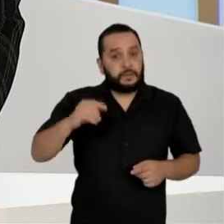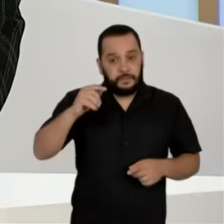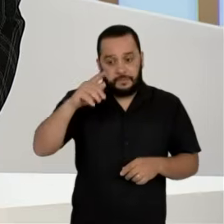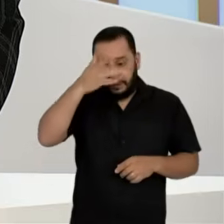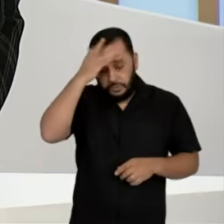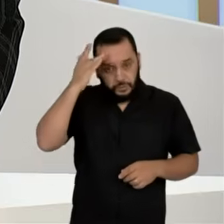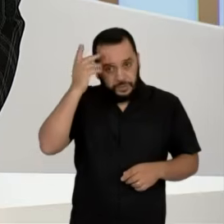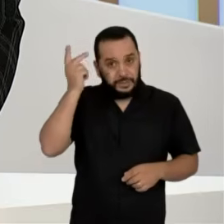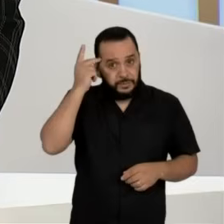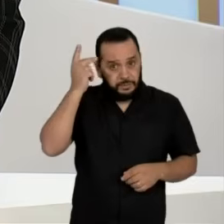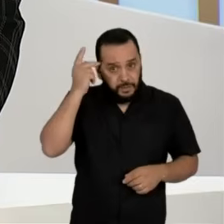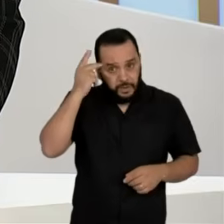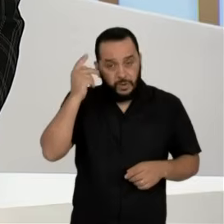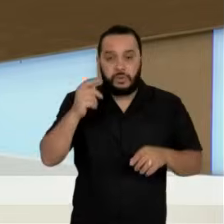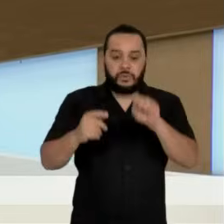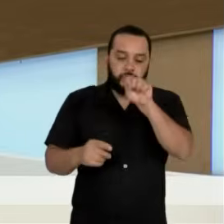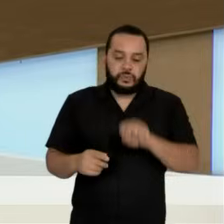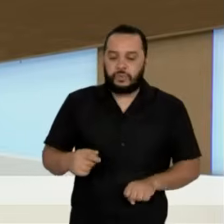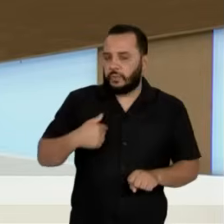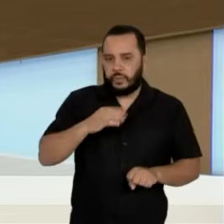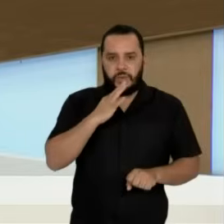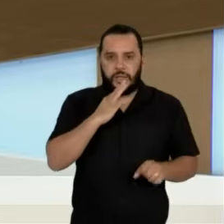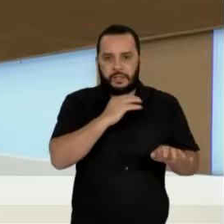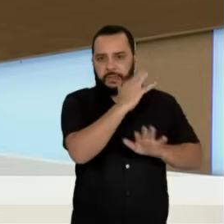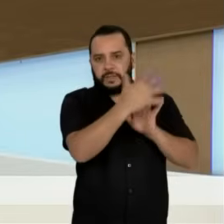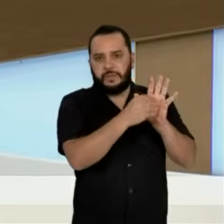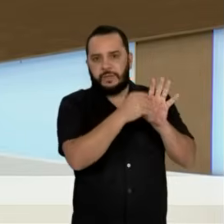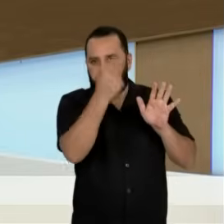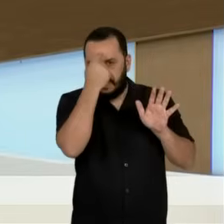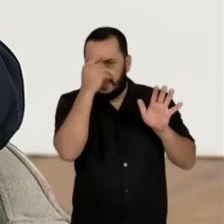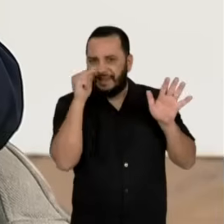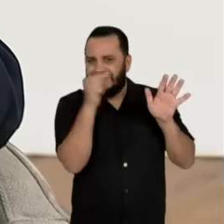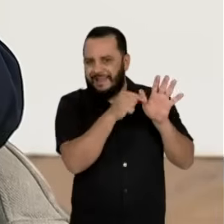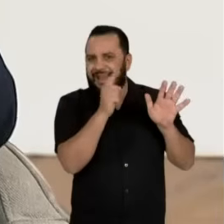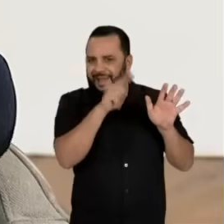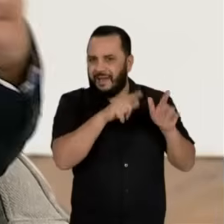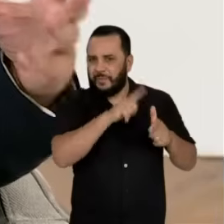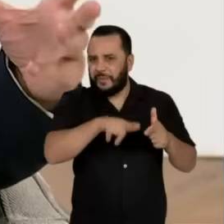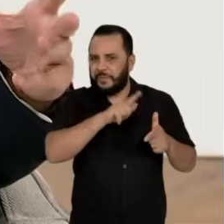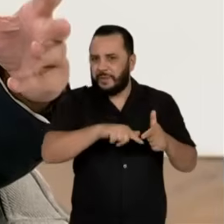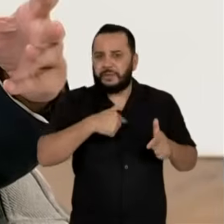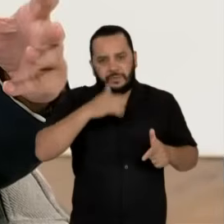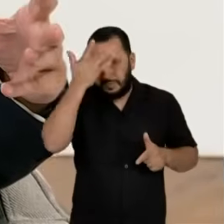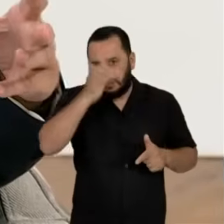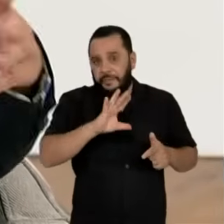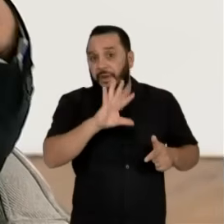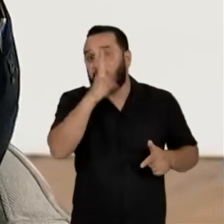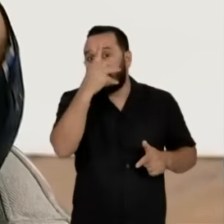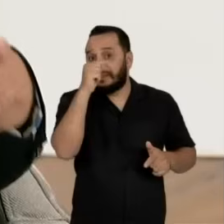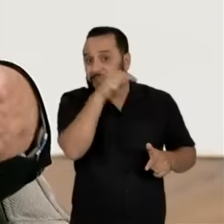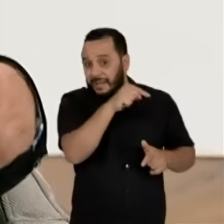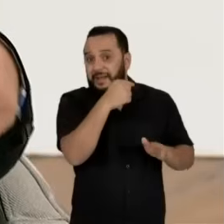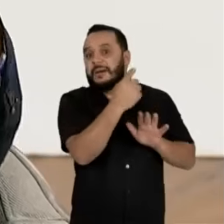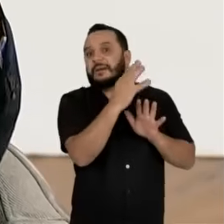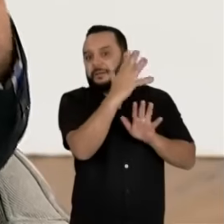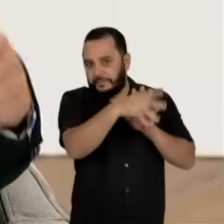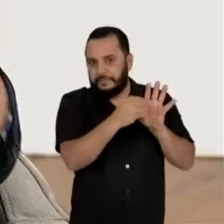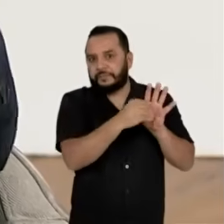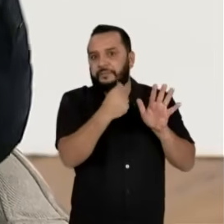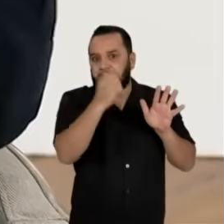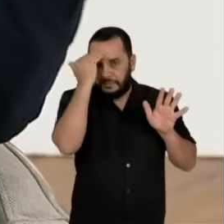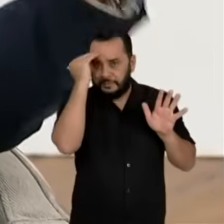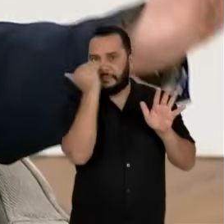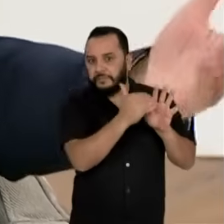do Sul, não conhece a Amazônia, acha que aquilo é um problema, não sabe o que acontece lá e deveria respeitar, deveria